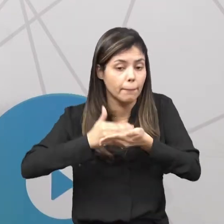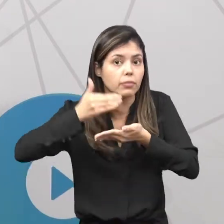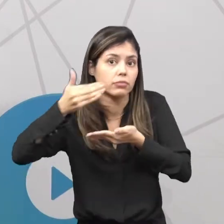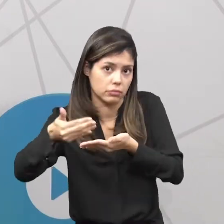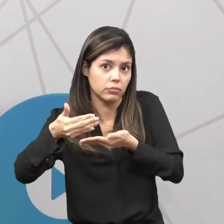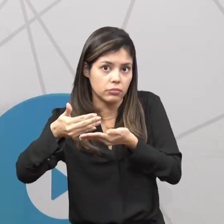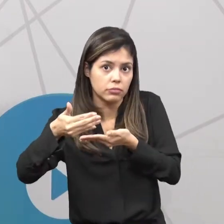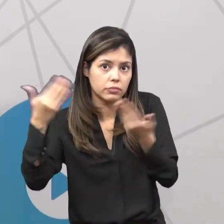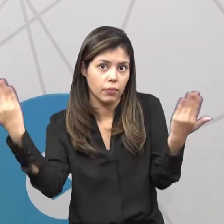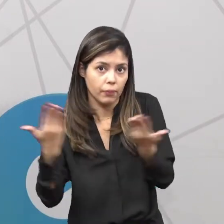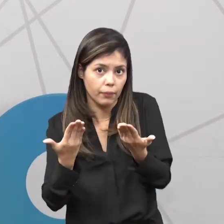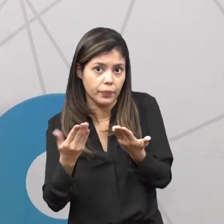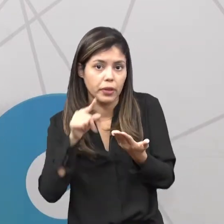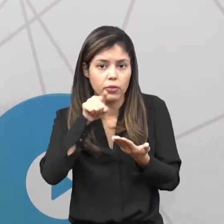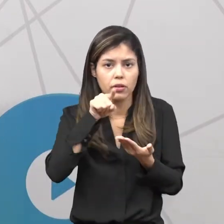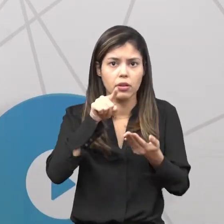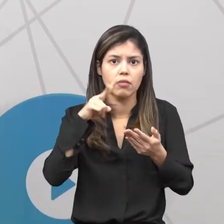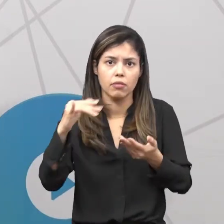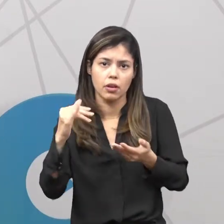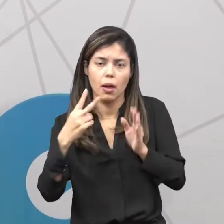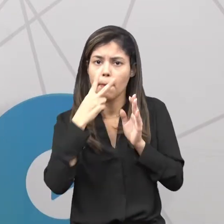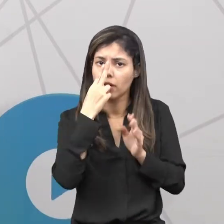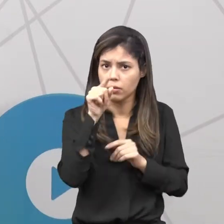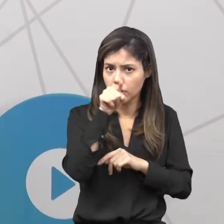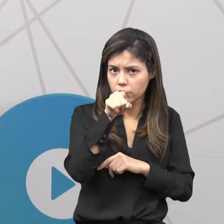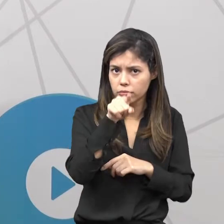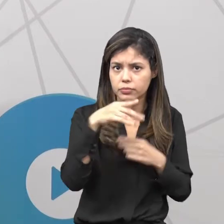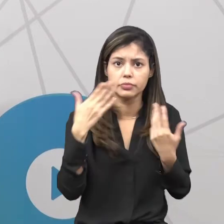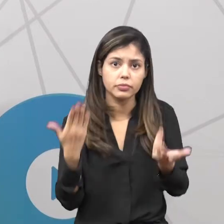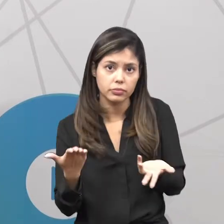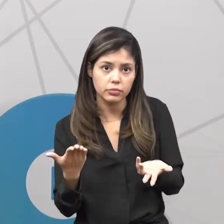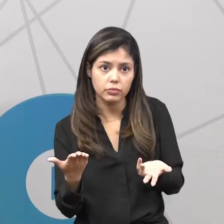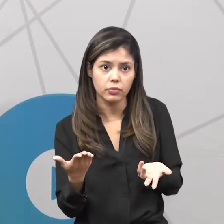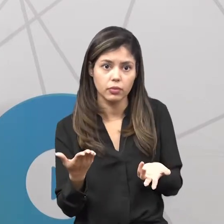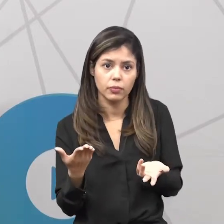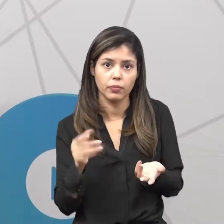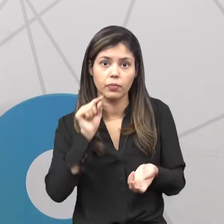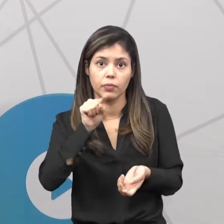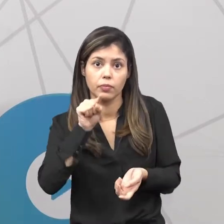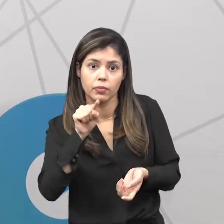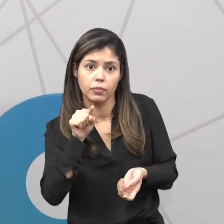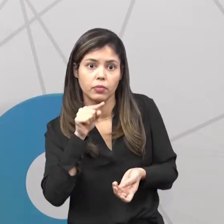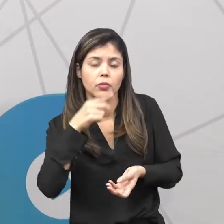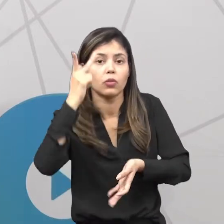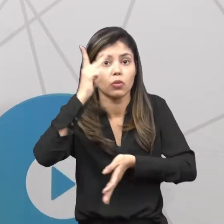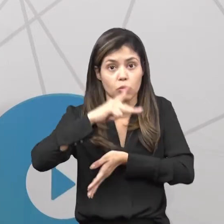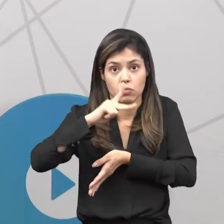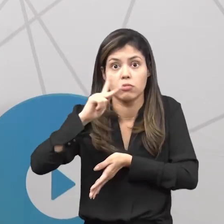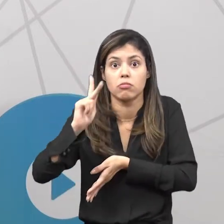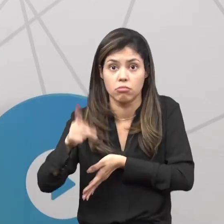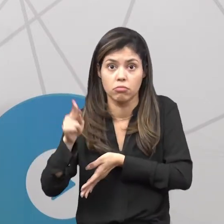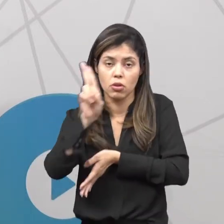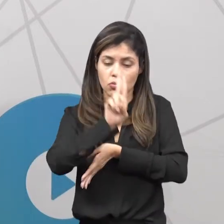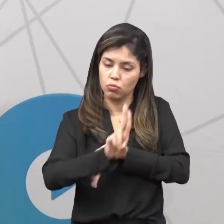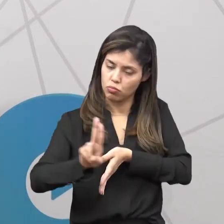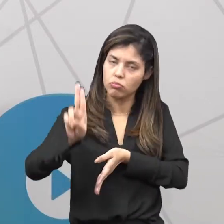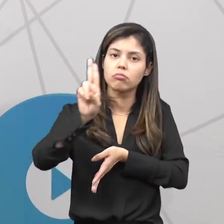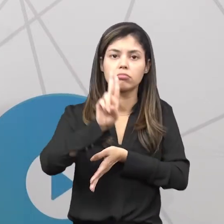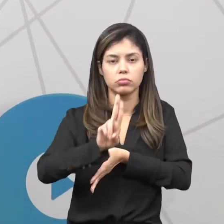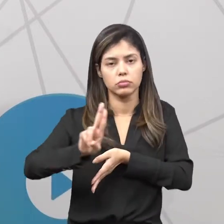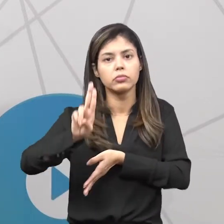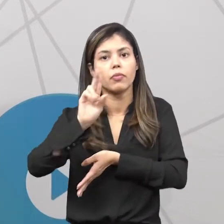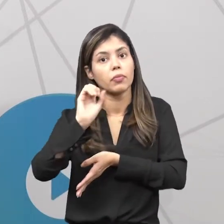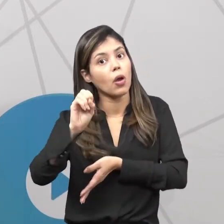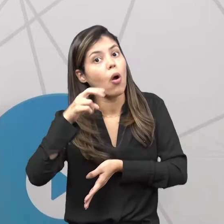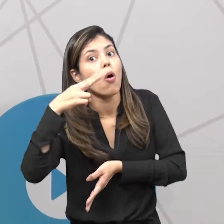agora, o que vai aparecer aqui para vocês é aquilo que os professores utilizam